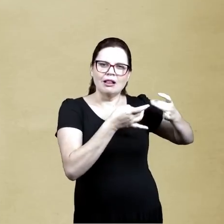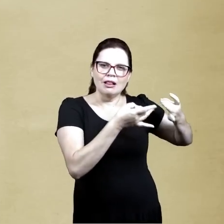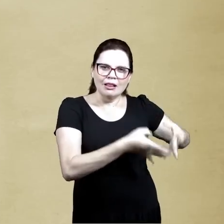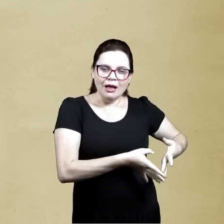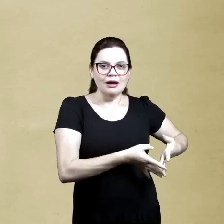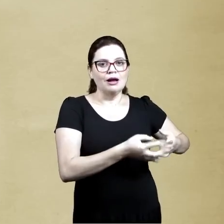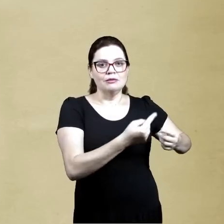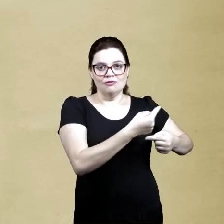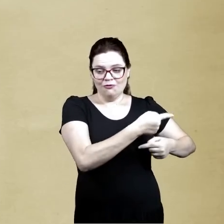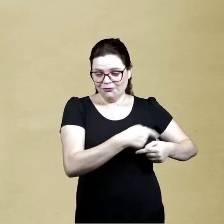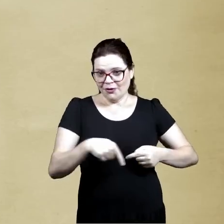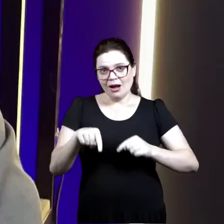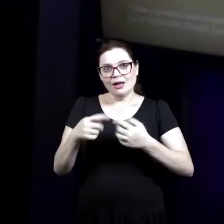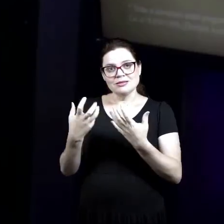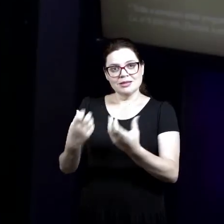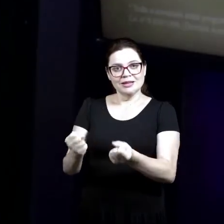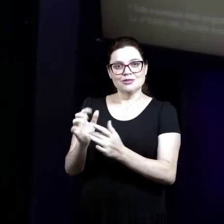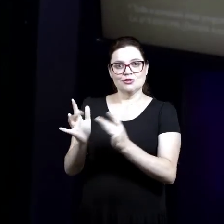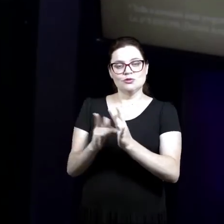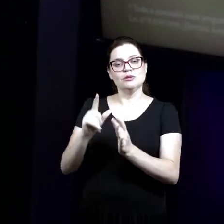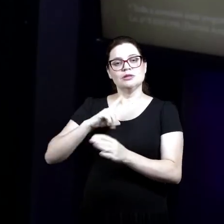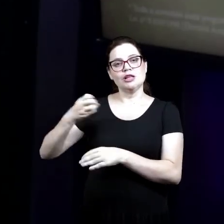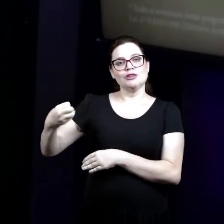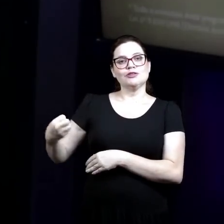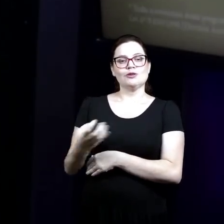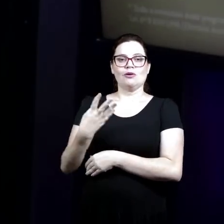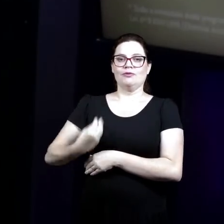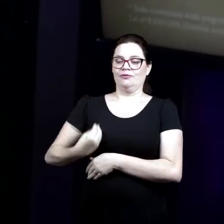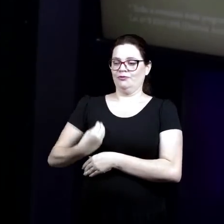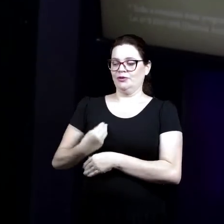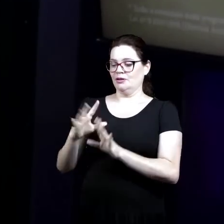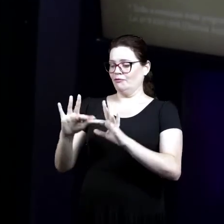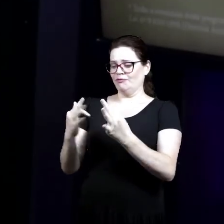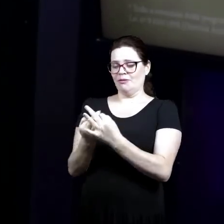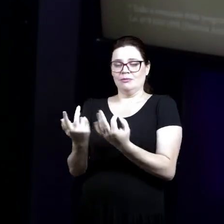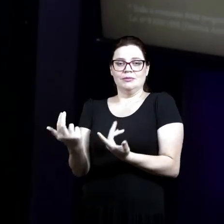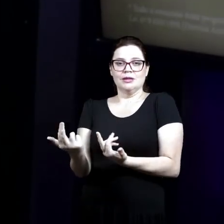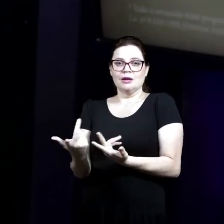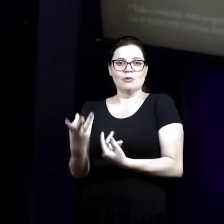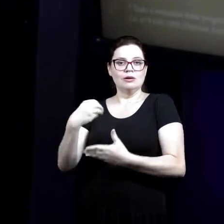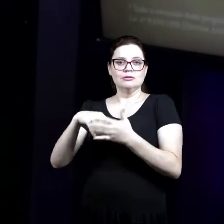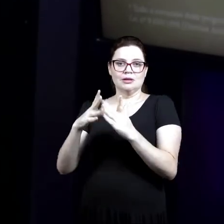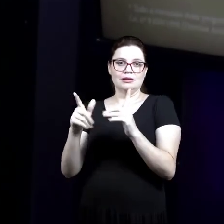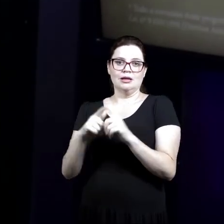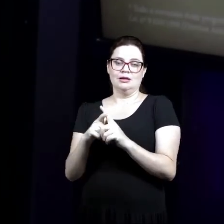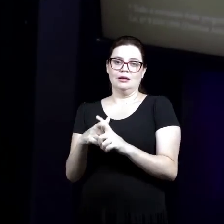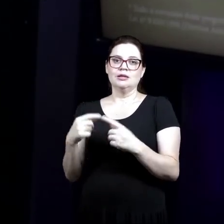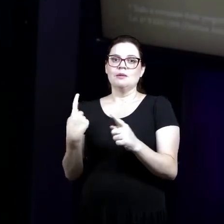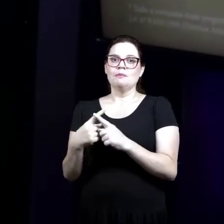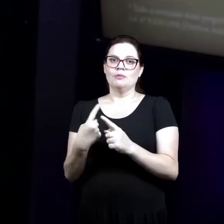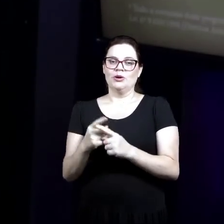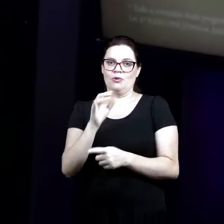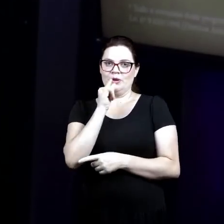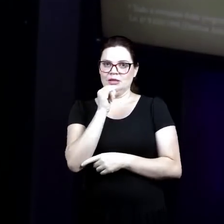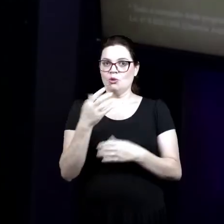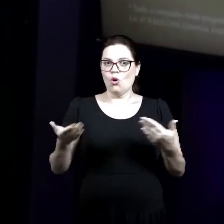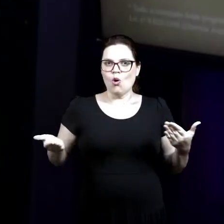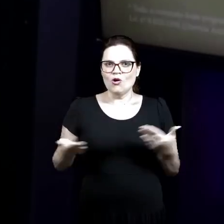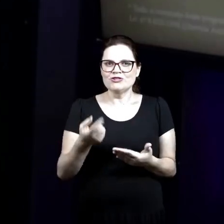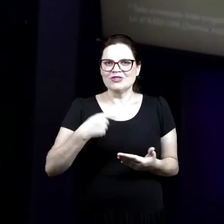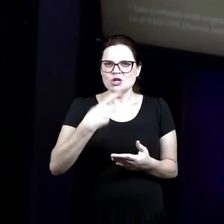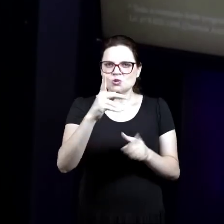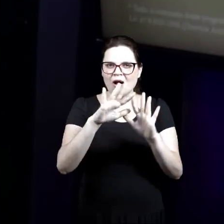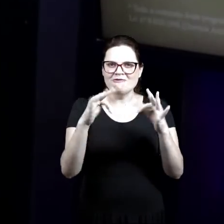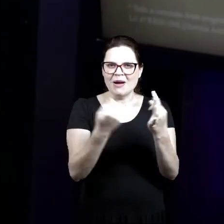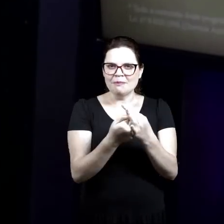deixar a sua parentela aí não significa você abandonar a sua família biológica. Até pelo contrário, você converte, você ora para